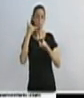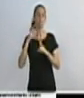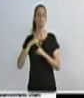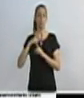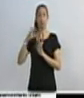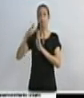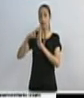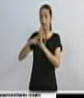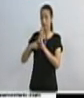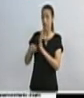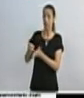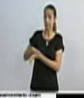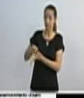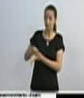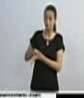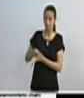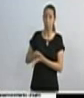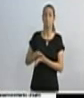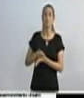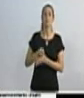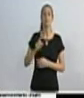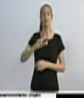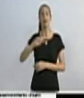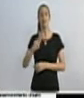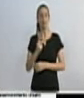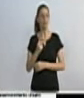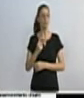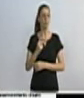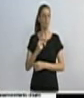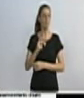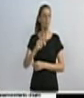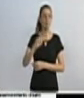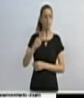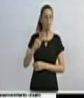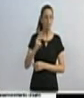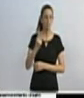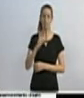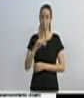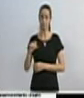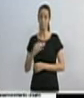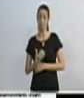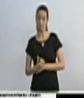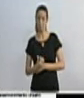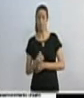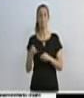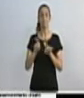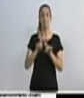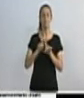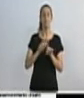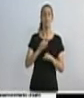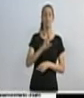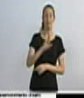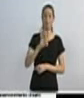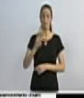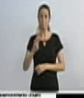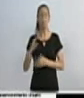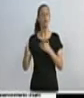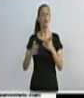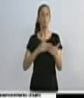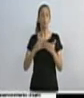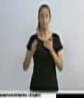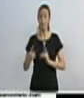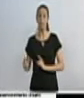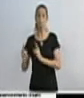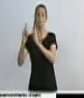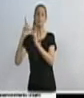legislação em vigor, que atualmente é H/6, em relação às divisas entre as RPs e qualquer edificação existente